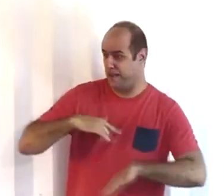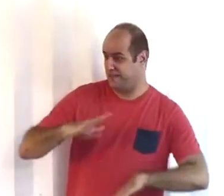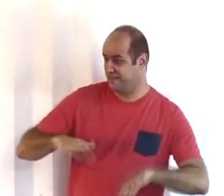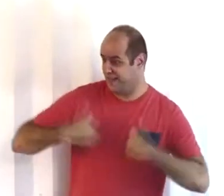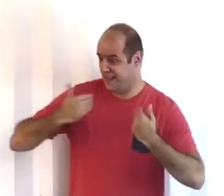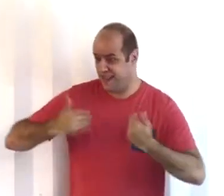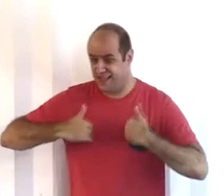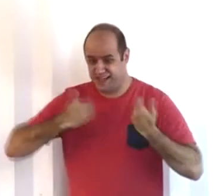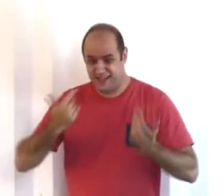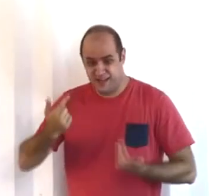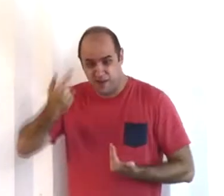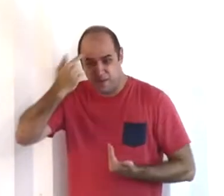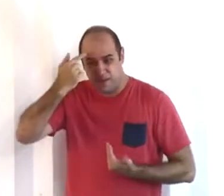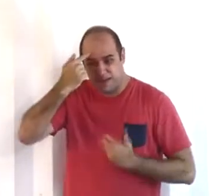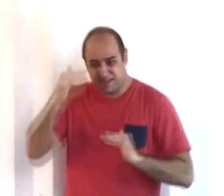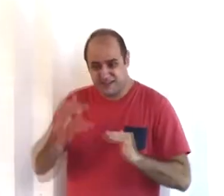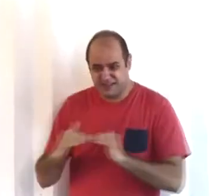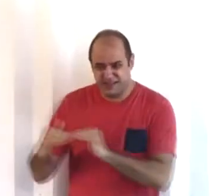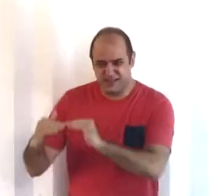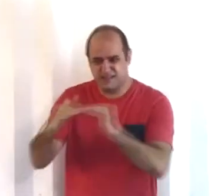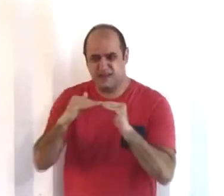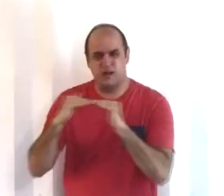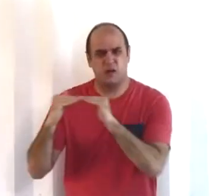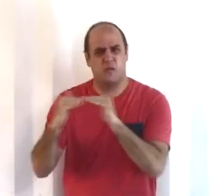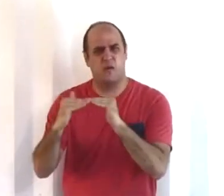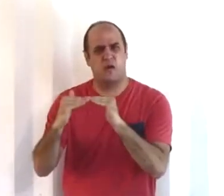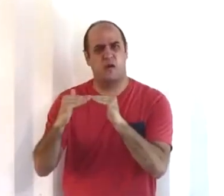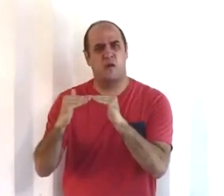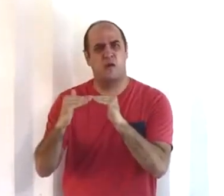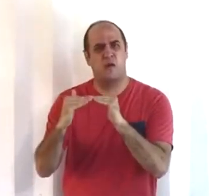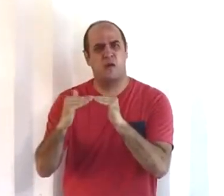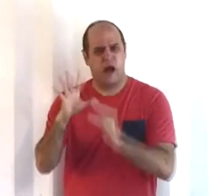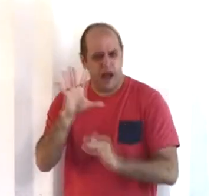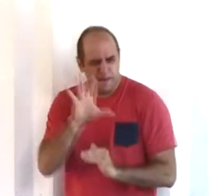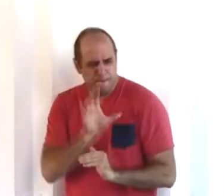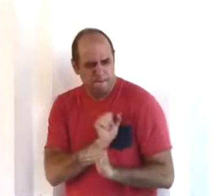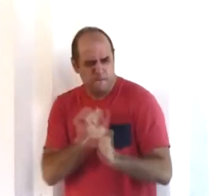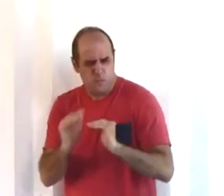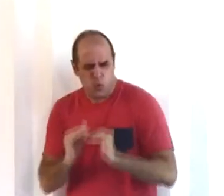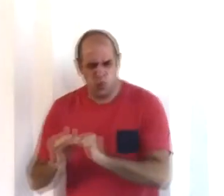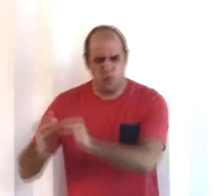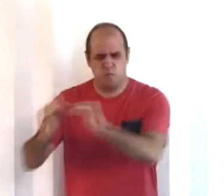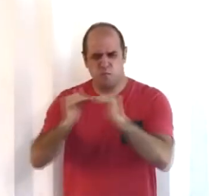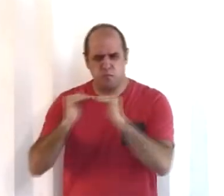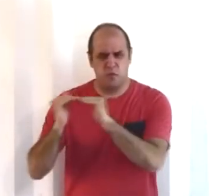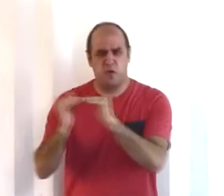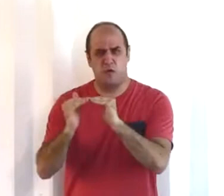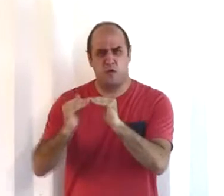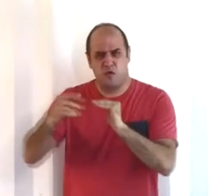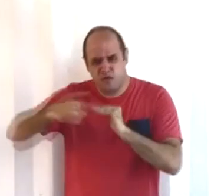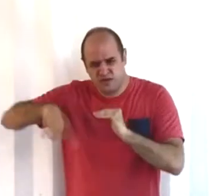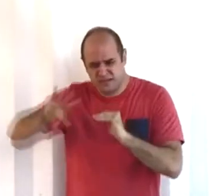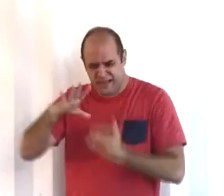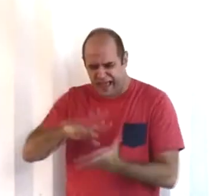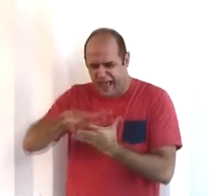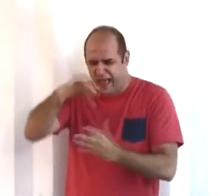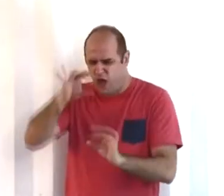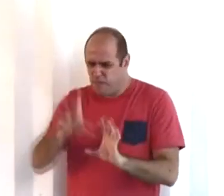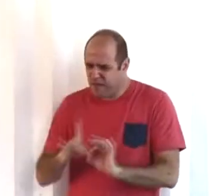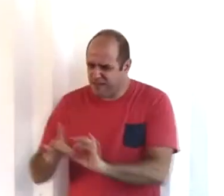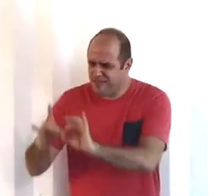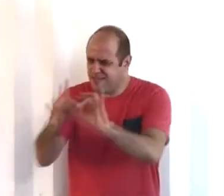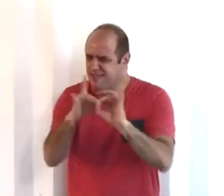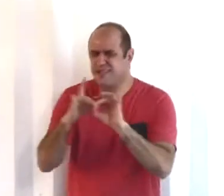que penseis a mesma coisa, tenhais o mesmo amor, sejais unidos de alma, tendo